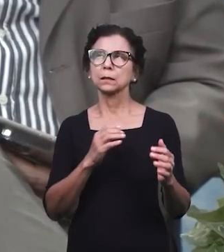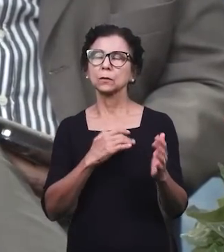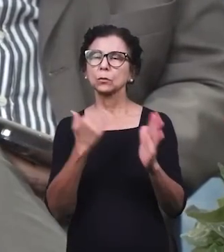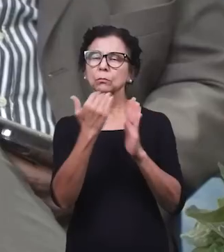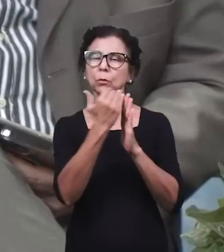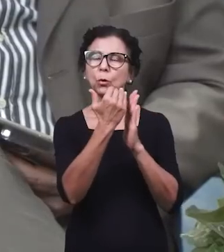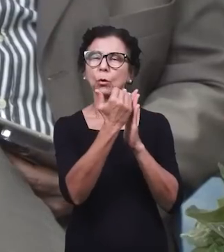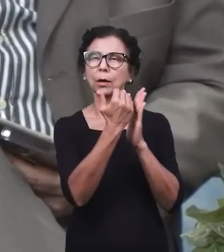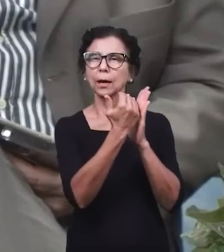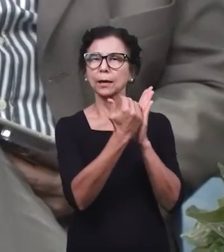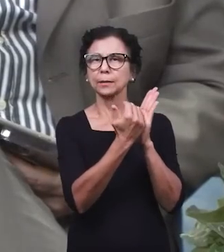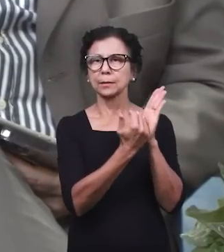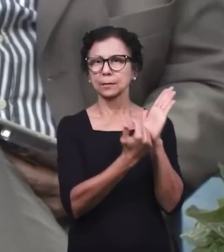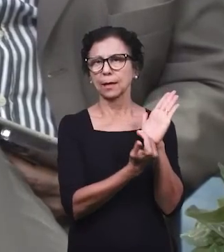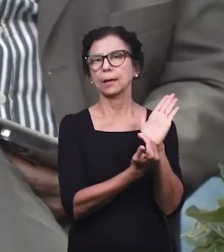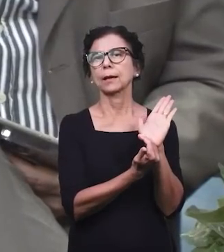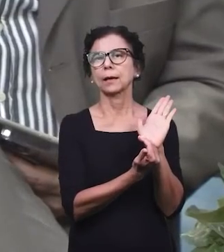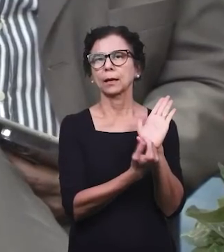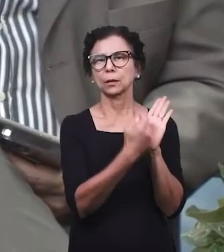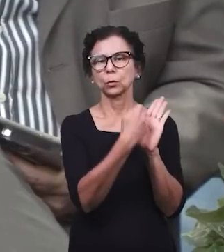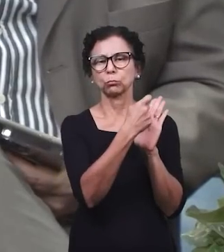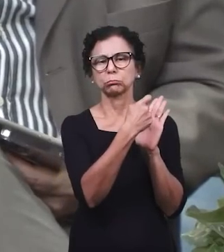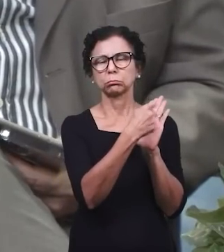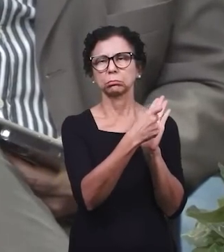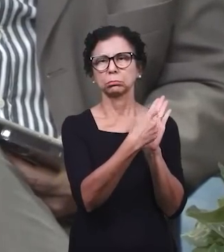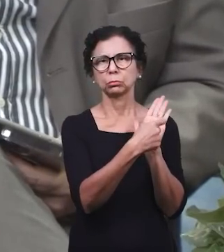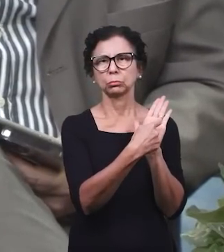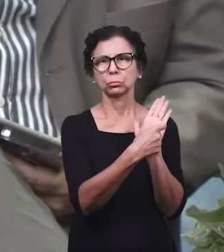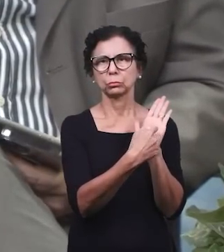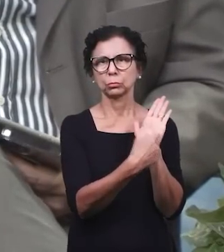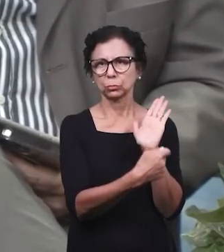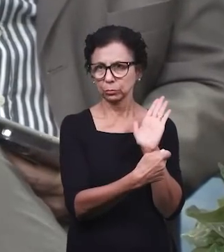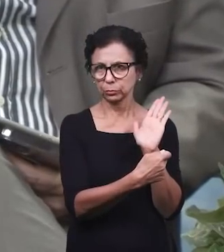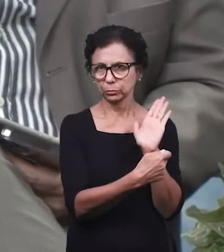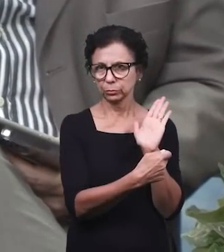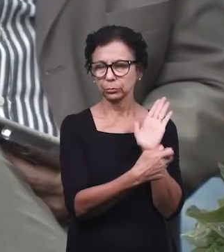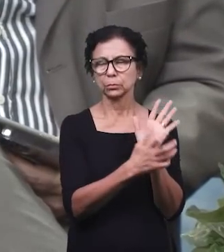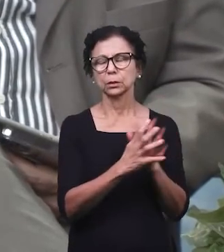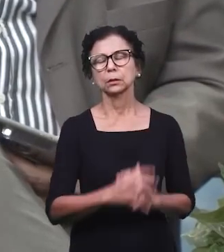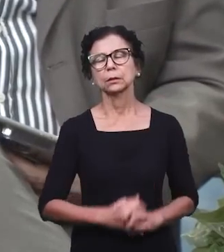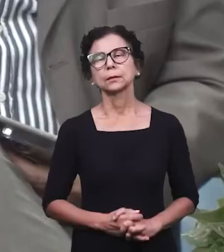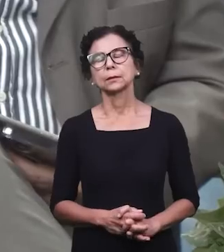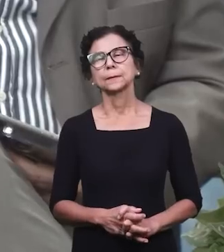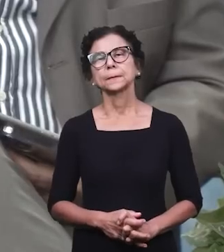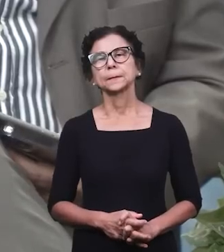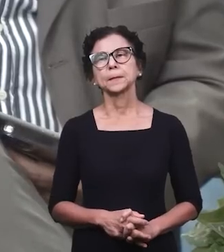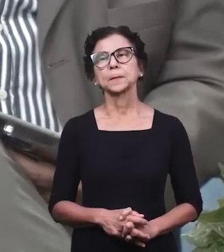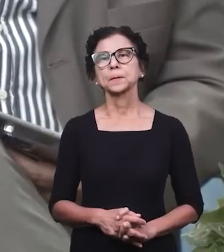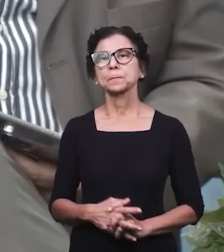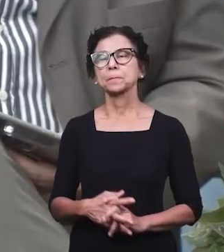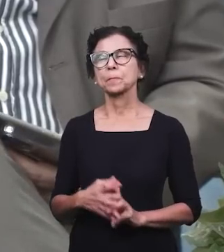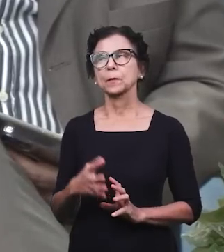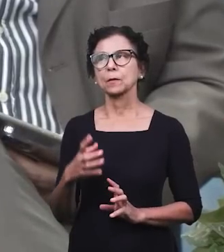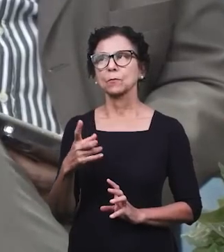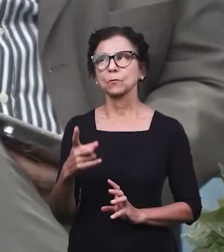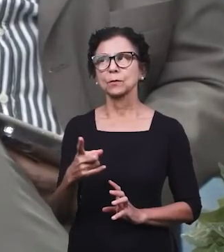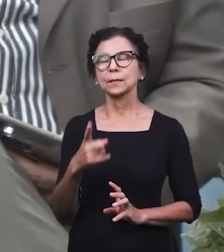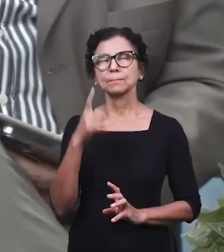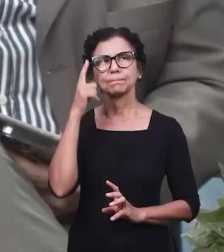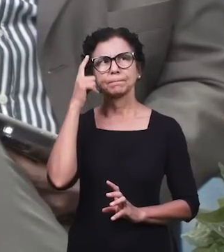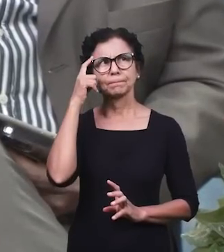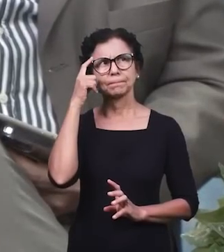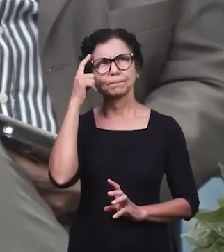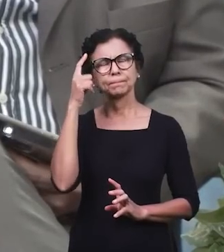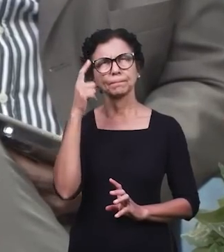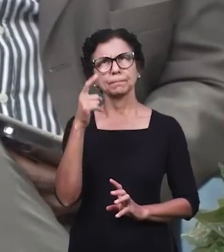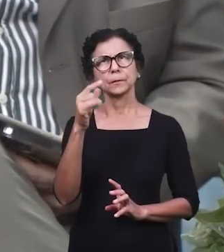essa organização, não só você passa a ter uma perspectiva melhor de